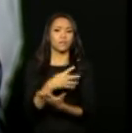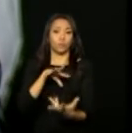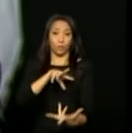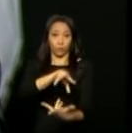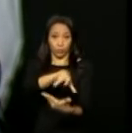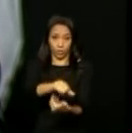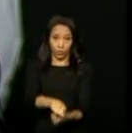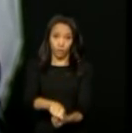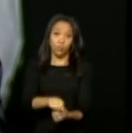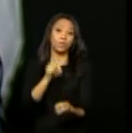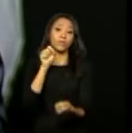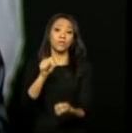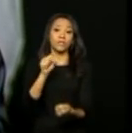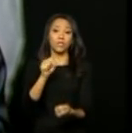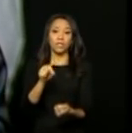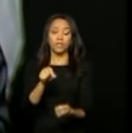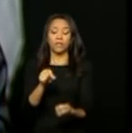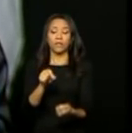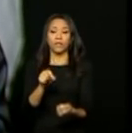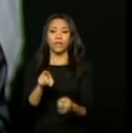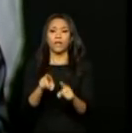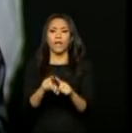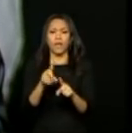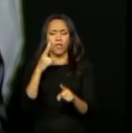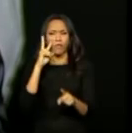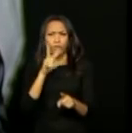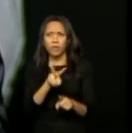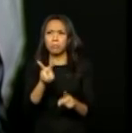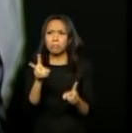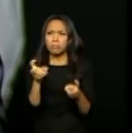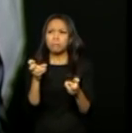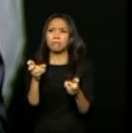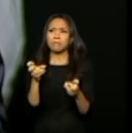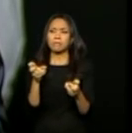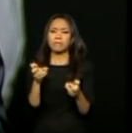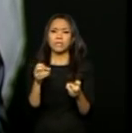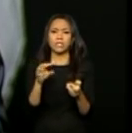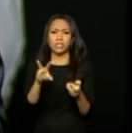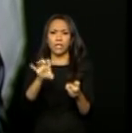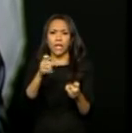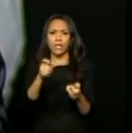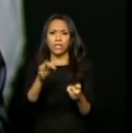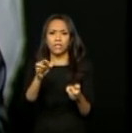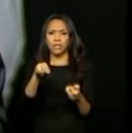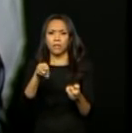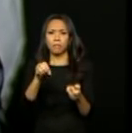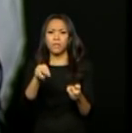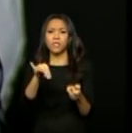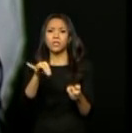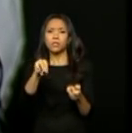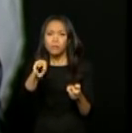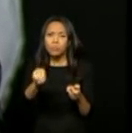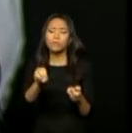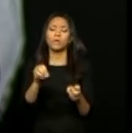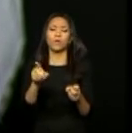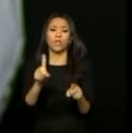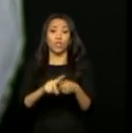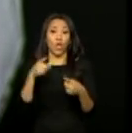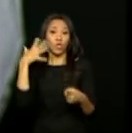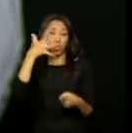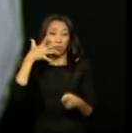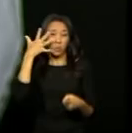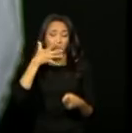de radicalização de extremismos, é preciso enfrentar também aqui discursos de ódio,